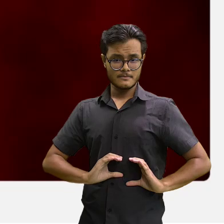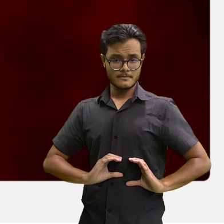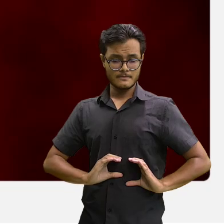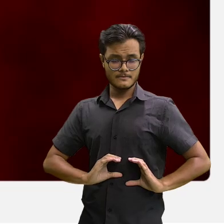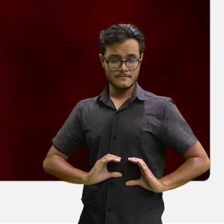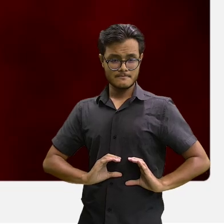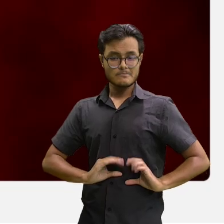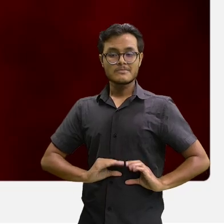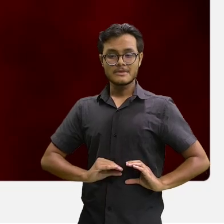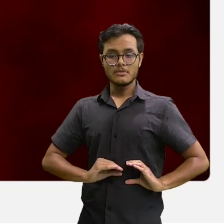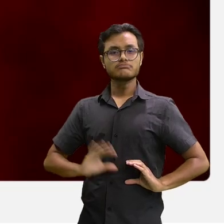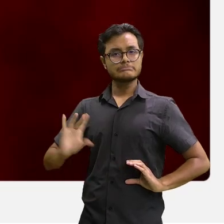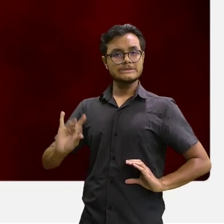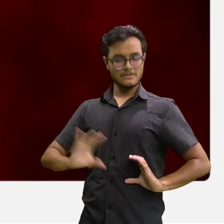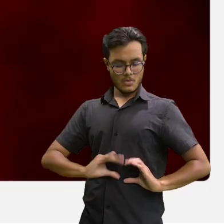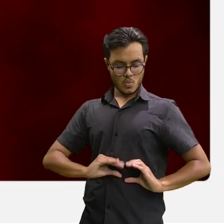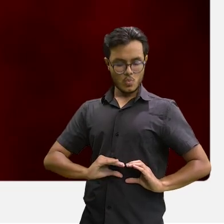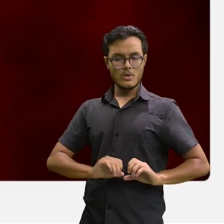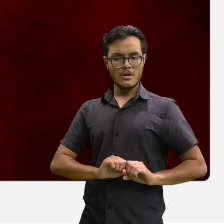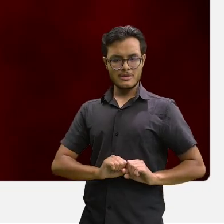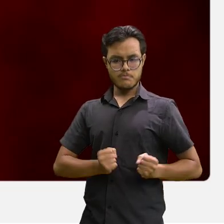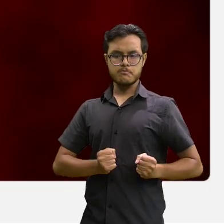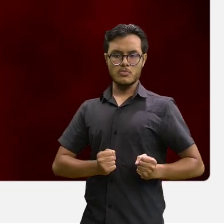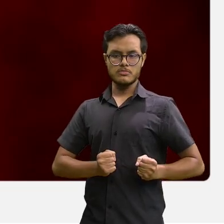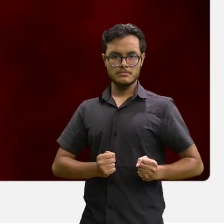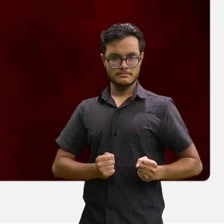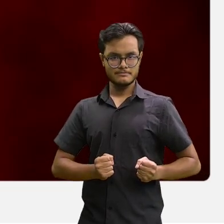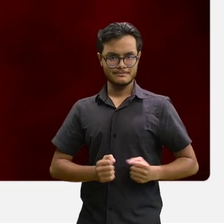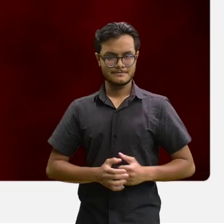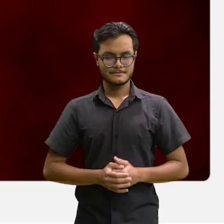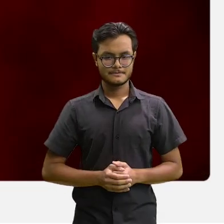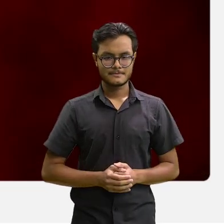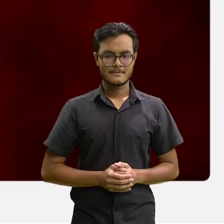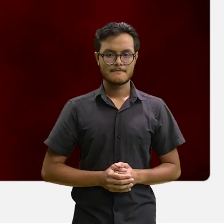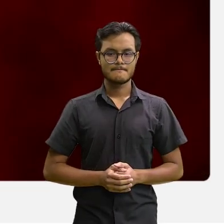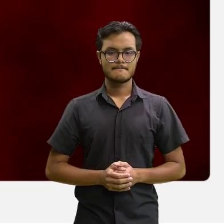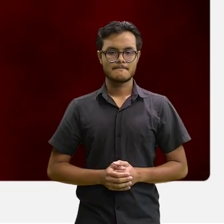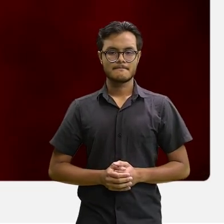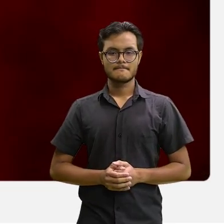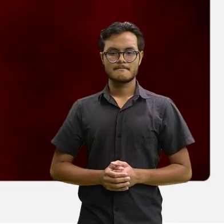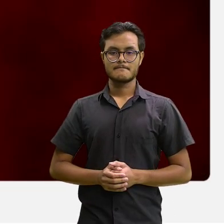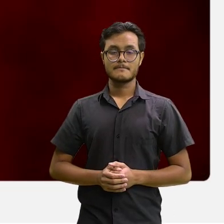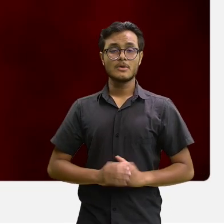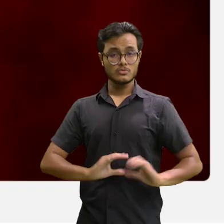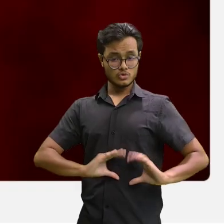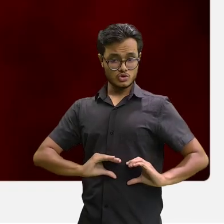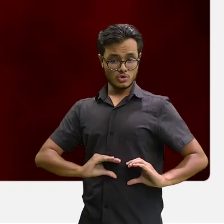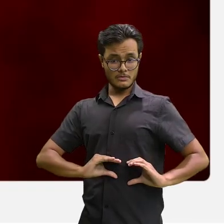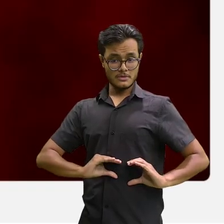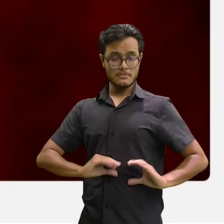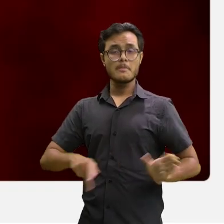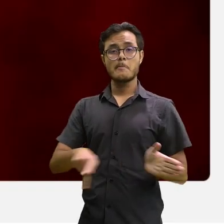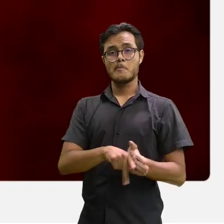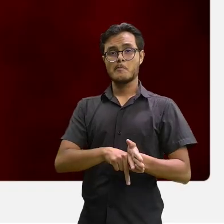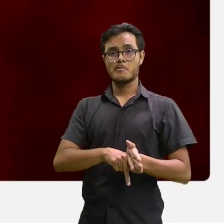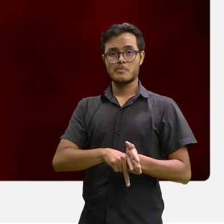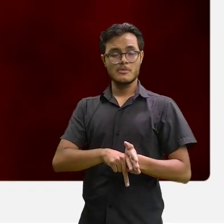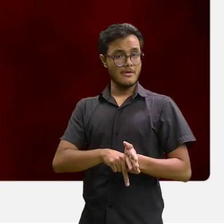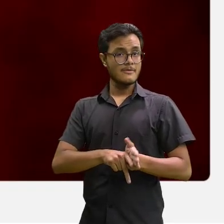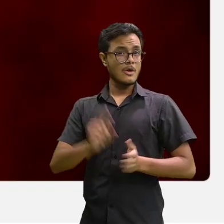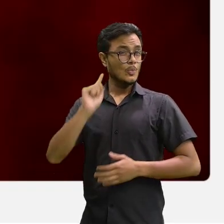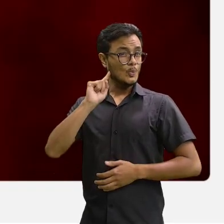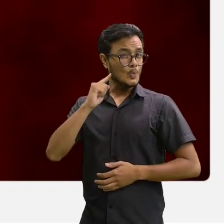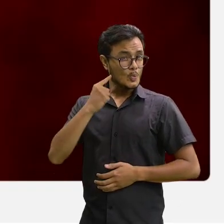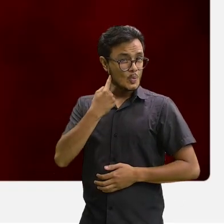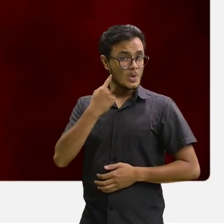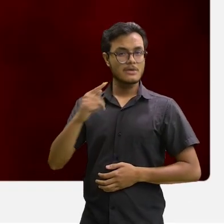vez, enzimas funcionam em pH específico. O pH regulatório do estômago é um pH ácido,